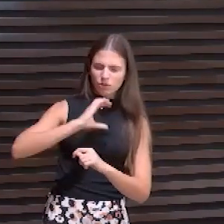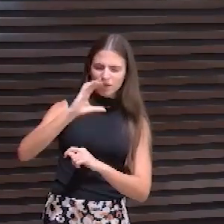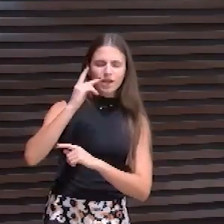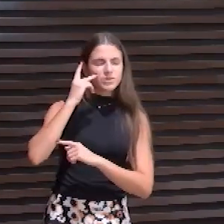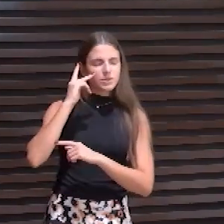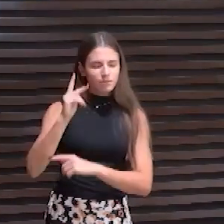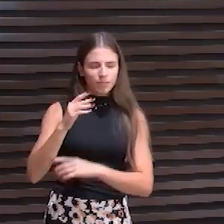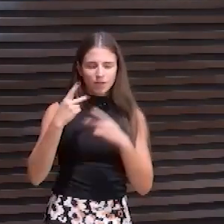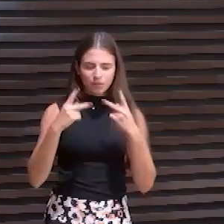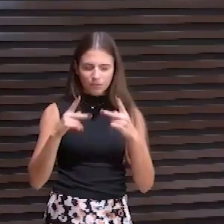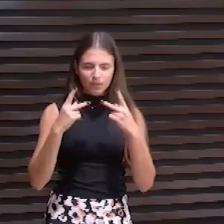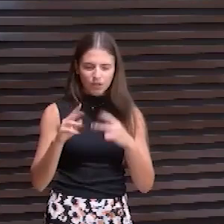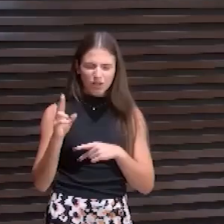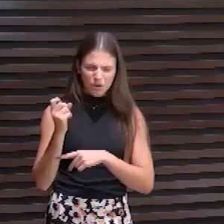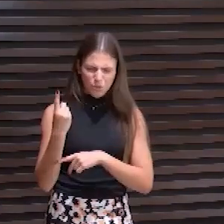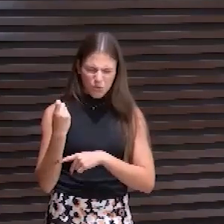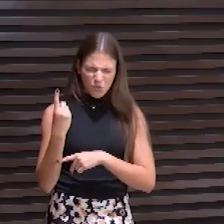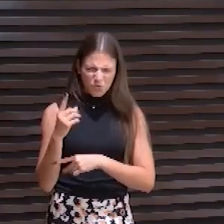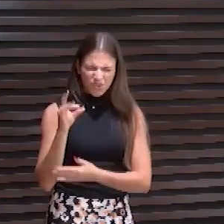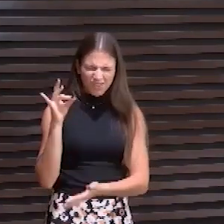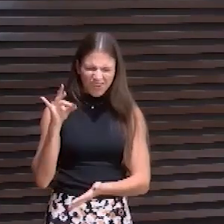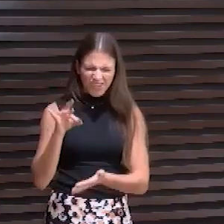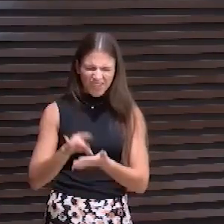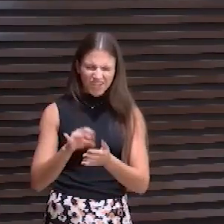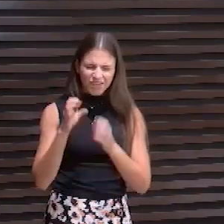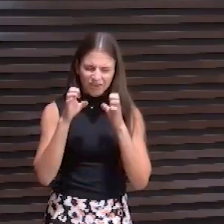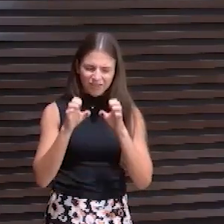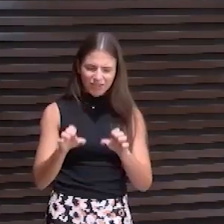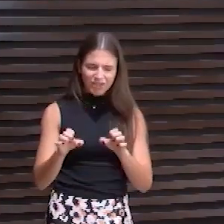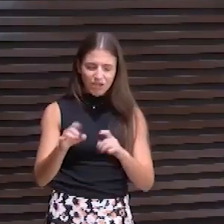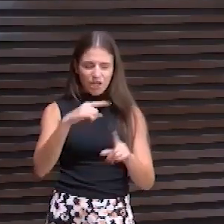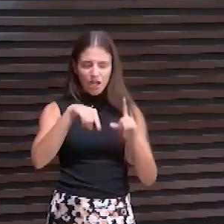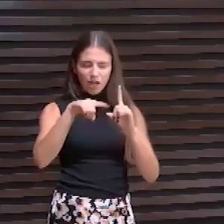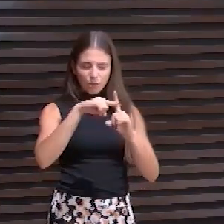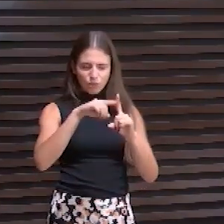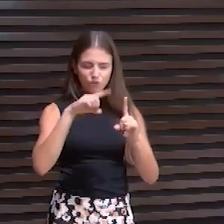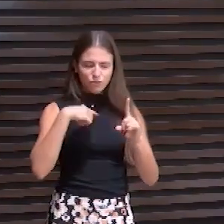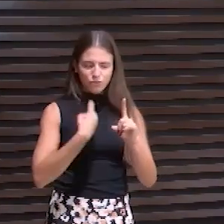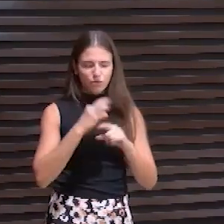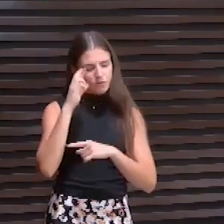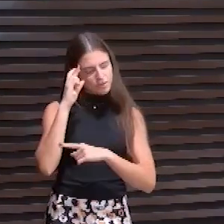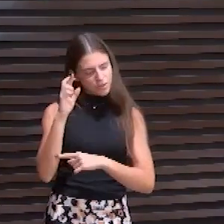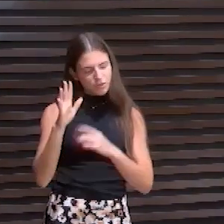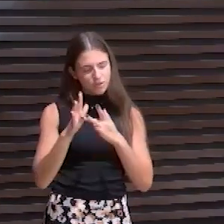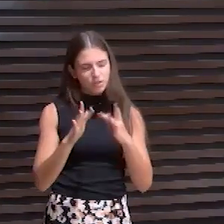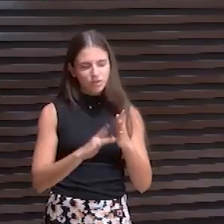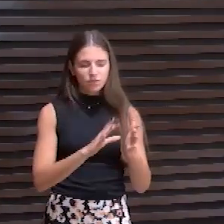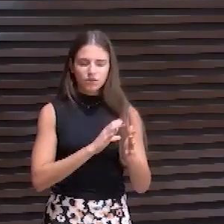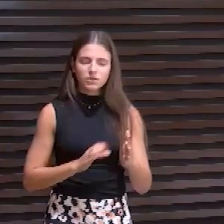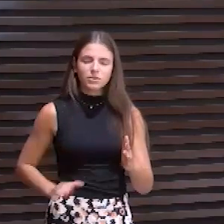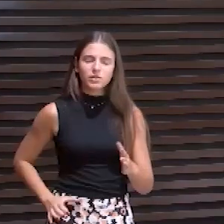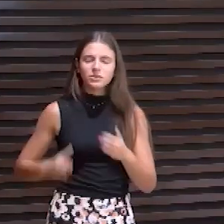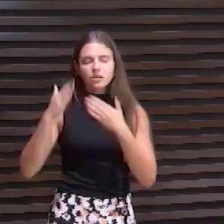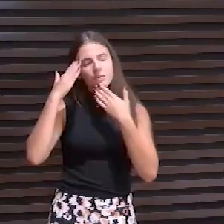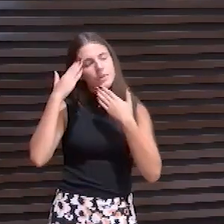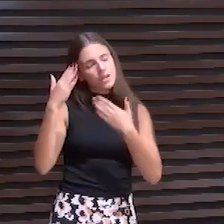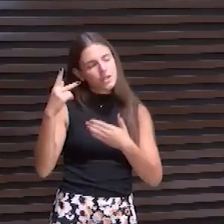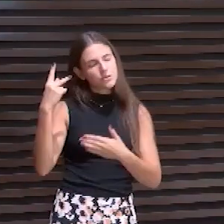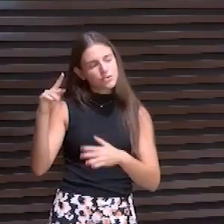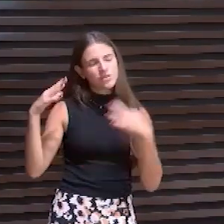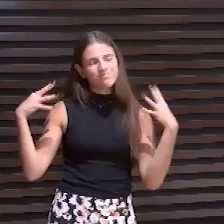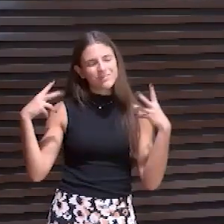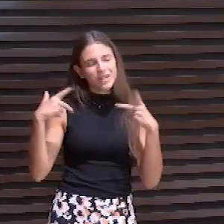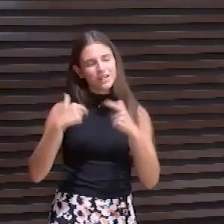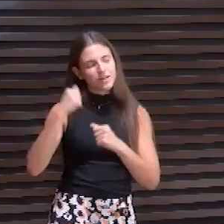o único e verdadeiro Evangelho. O Evangelho da cruz do nosso Senhor Jesus Cristo. Obrigado pela Sua maravilhosa graça